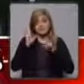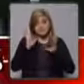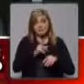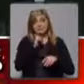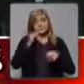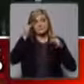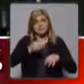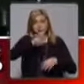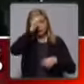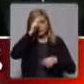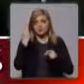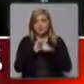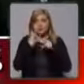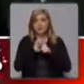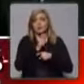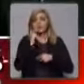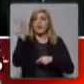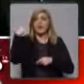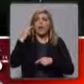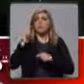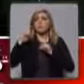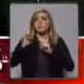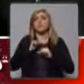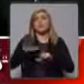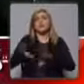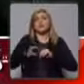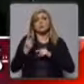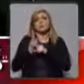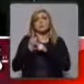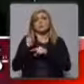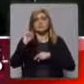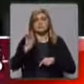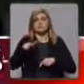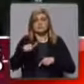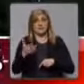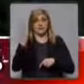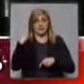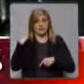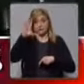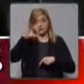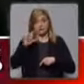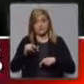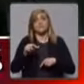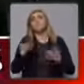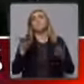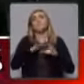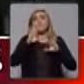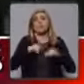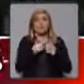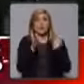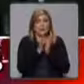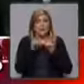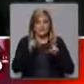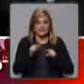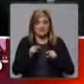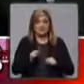a respeitar os compromissos anteriormente assumidos pelo executivo de Samaras. É aqui que reside toda esta questão. A